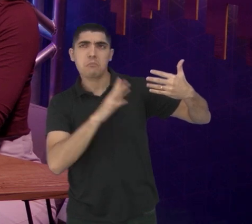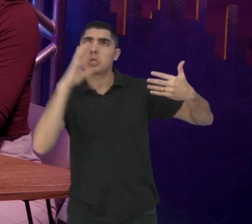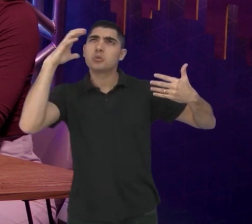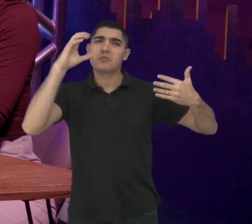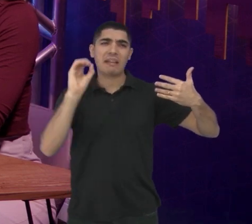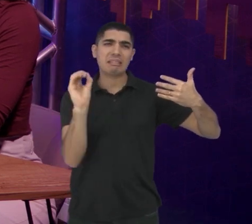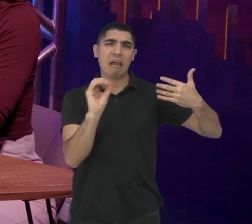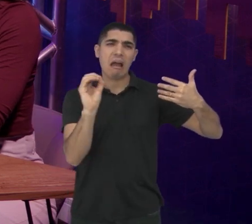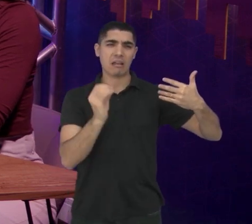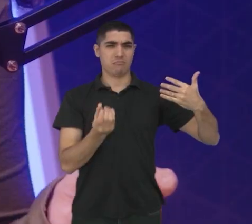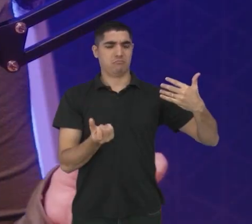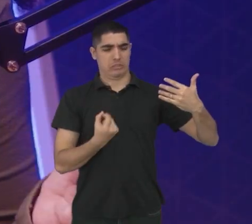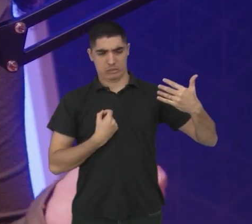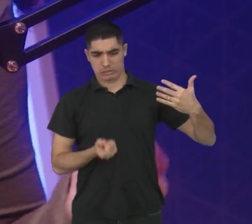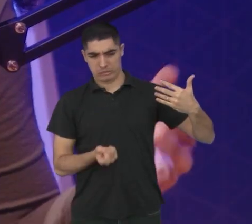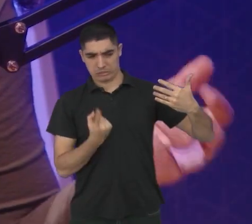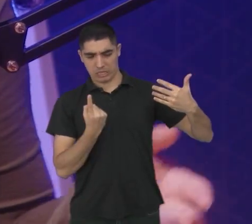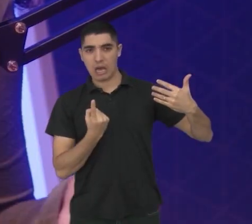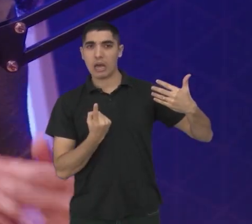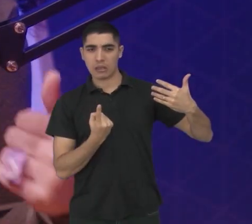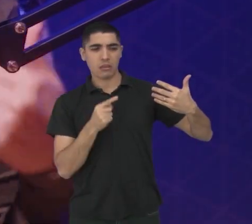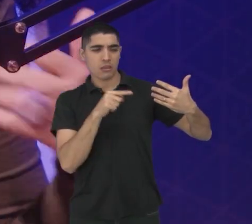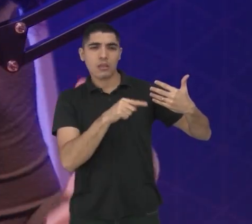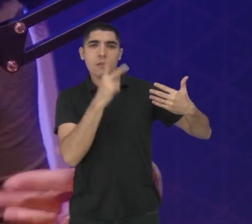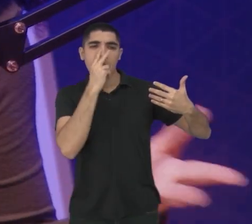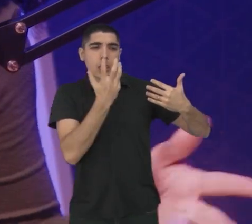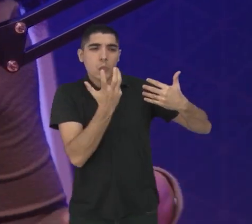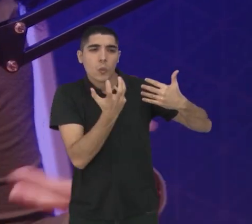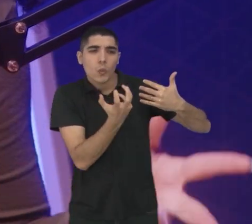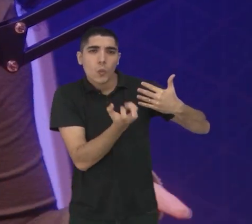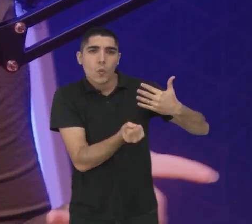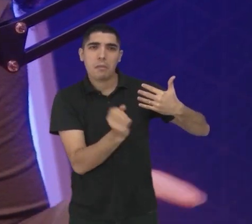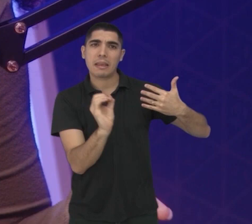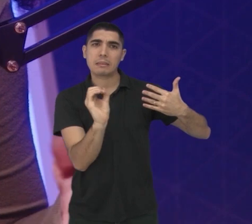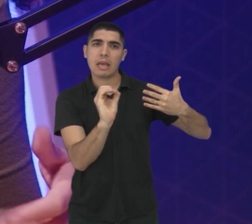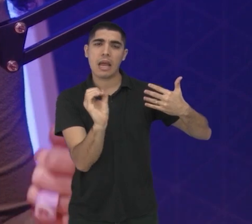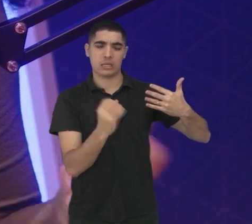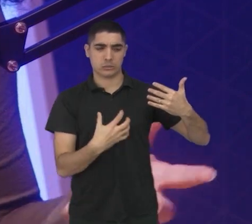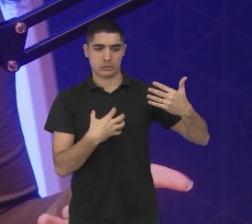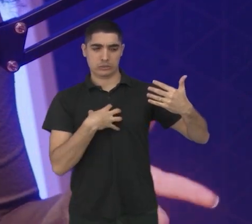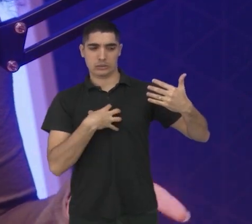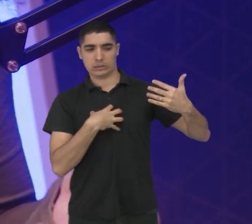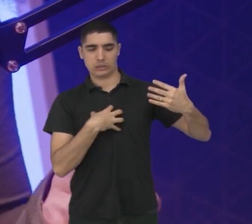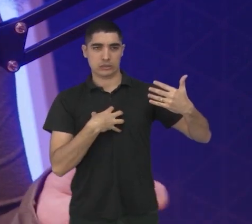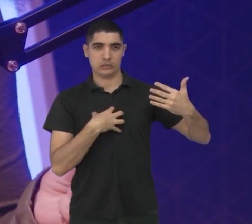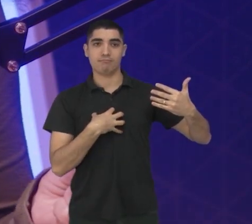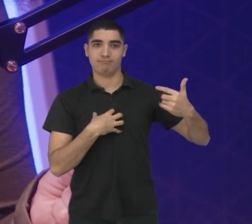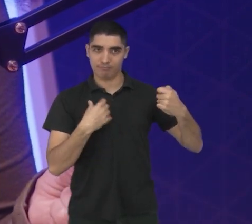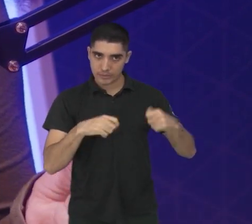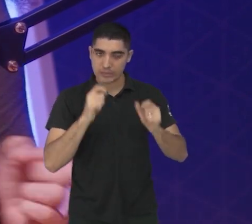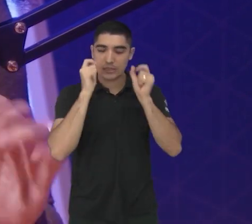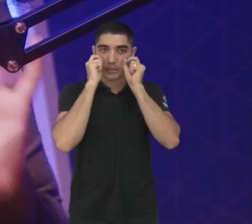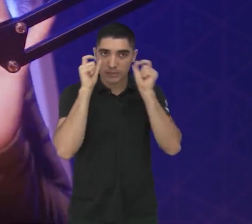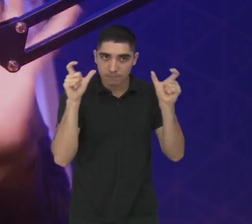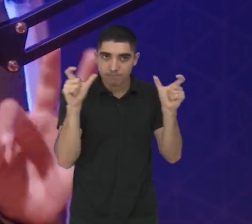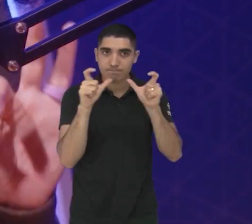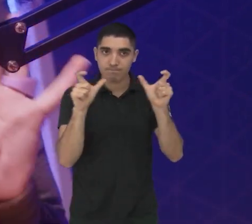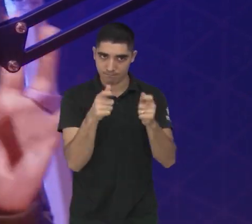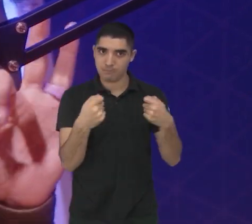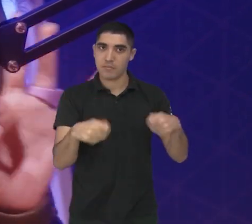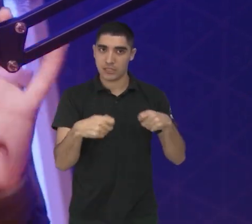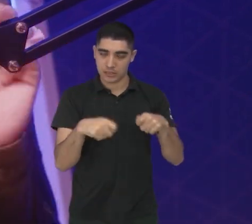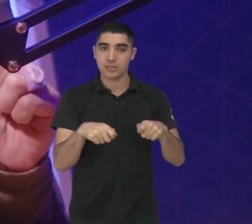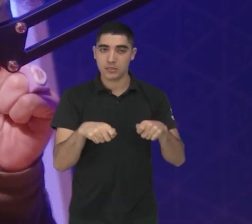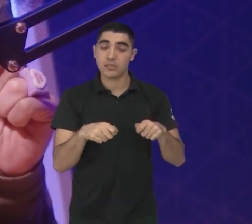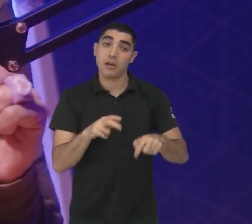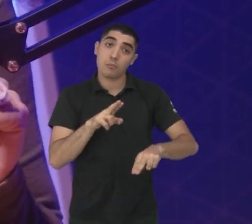e não choveu, ou então choveu e aquela água está demorando para, né, secar, para sair dali, são sinais de